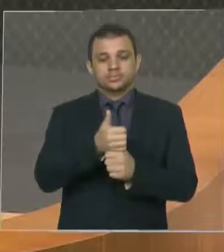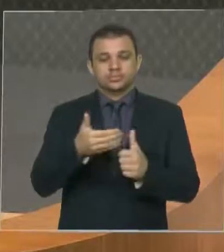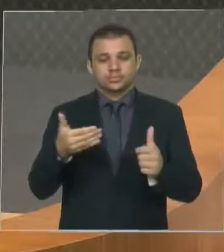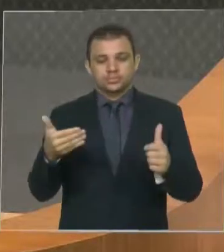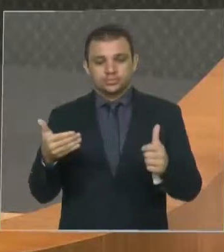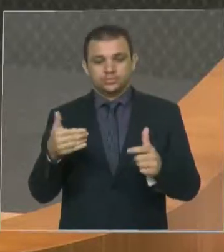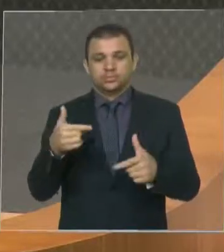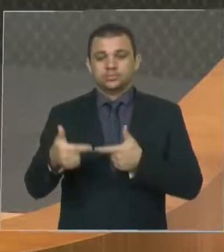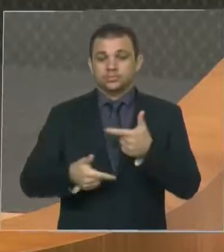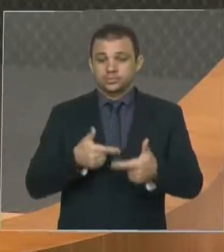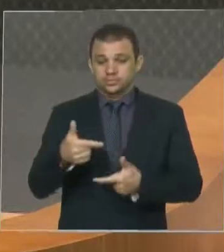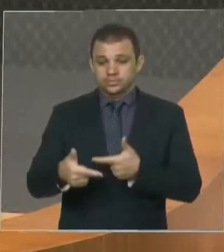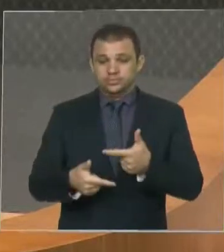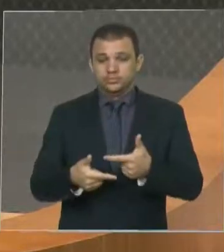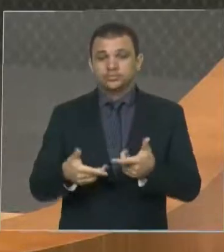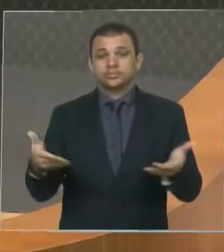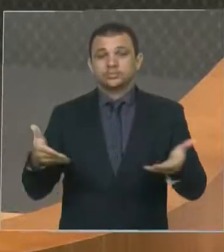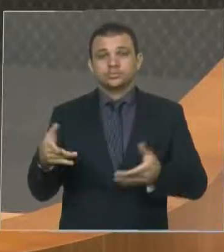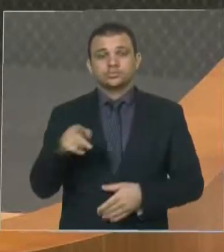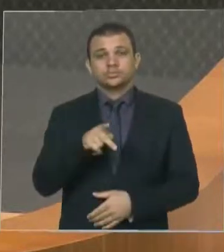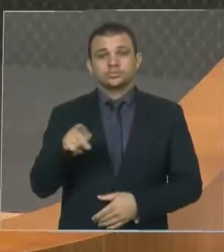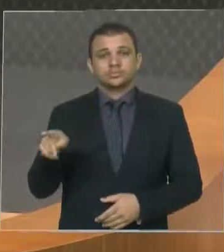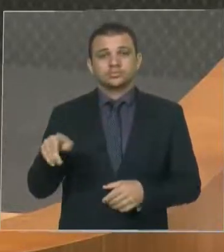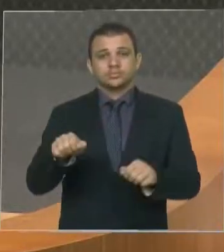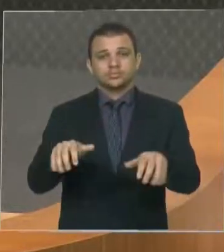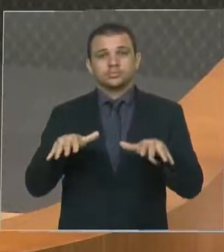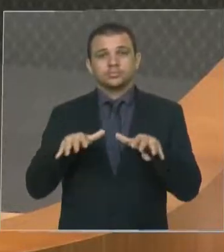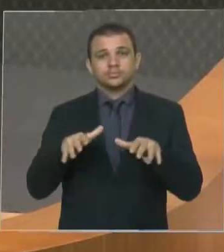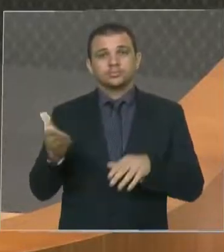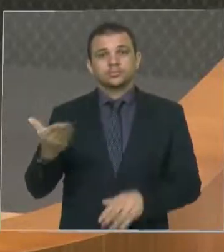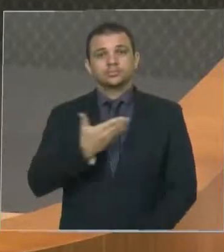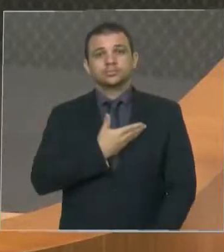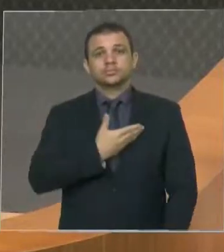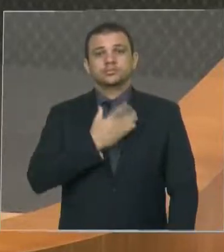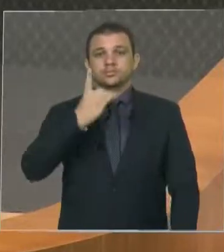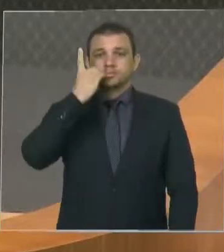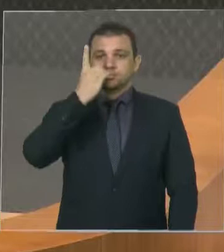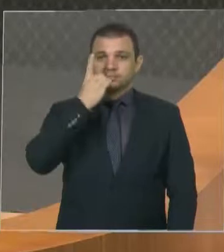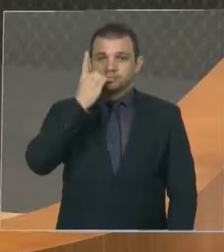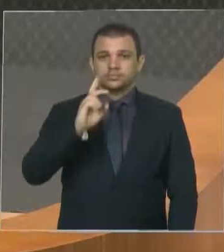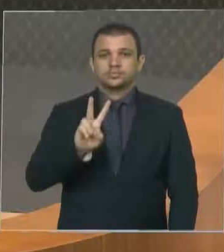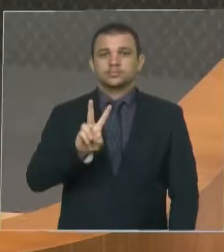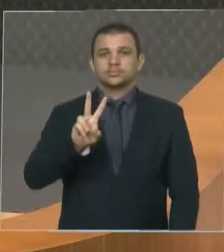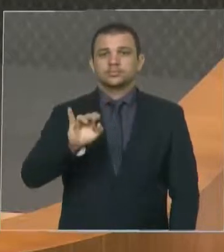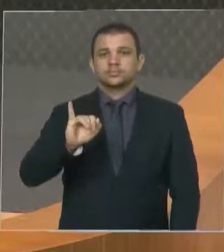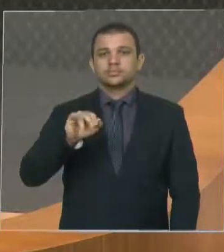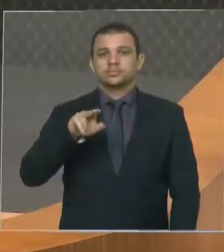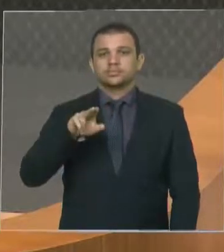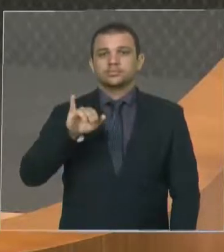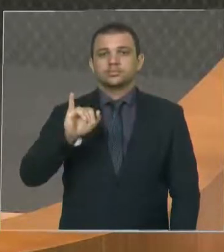que preside essa sessão, o meu amigo deputado Vinícius Louro.